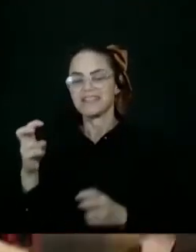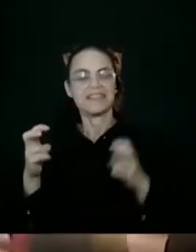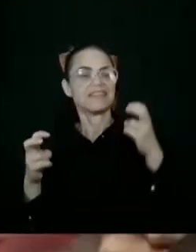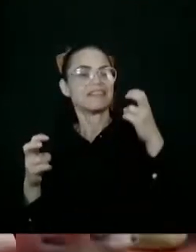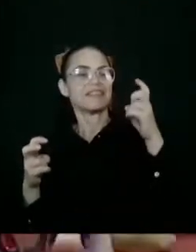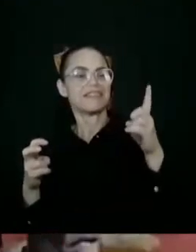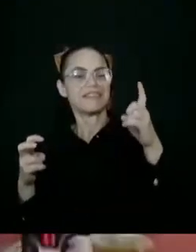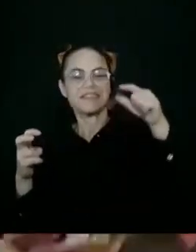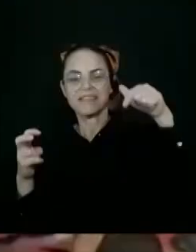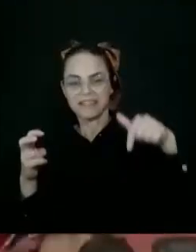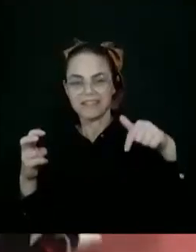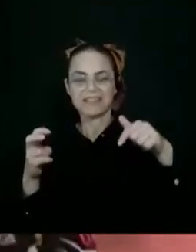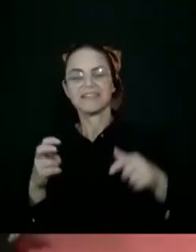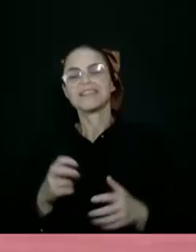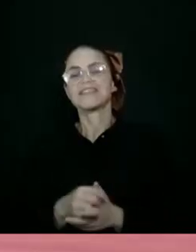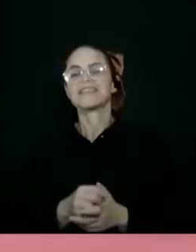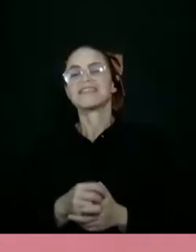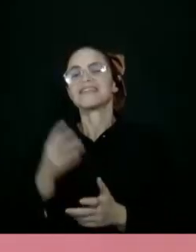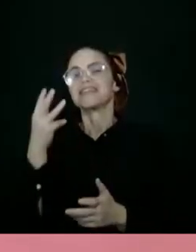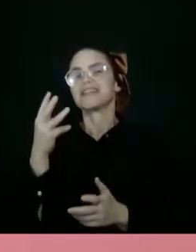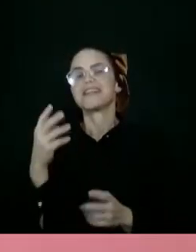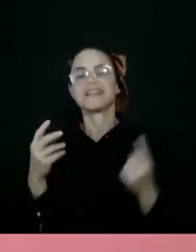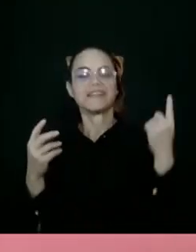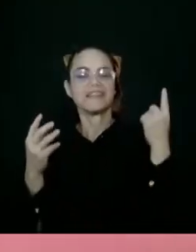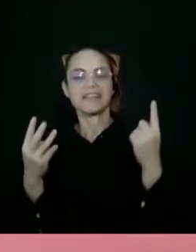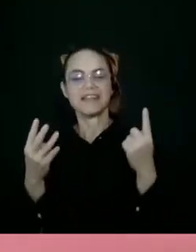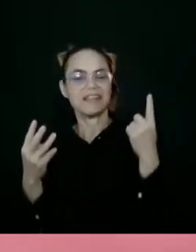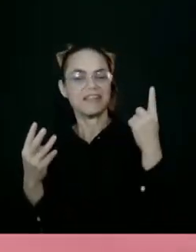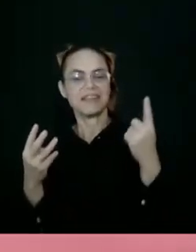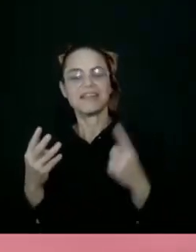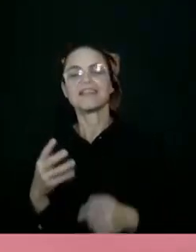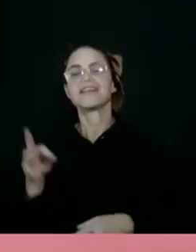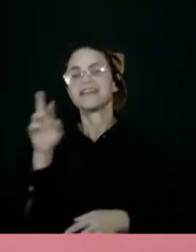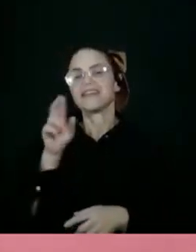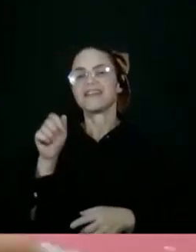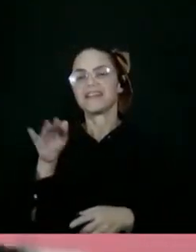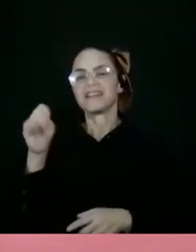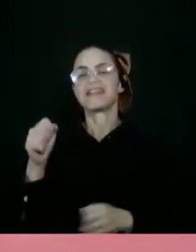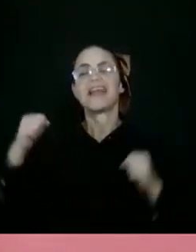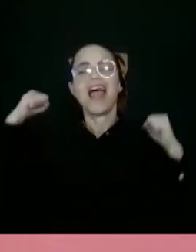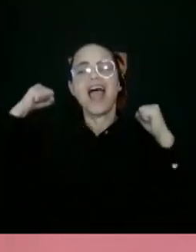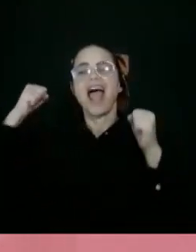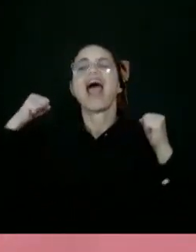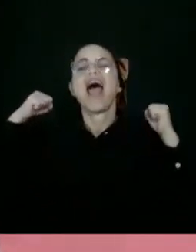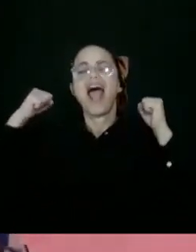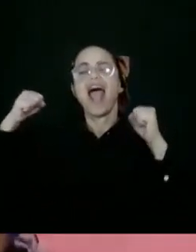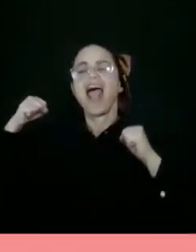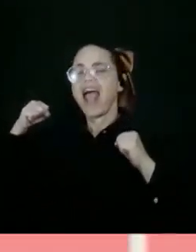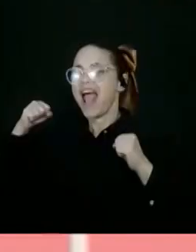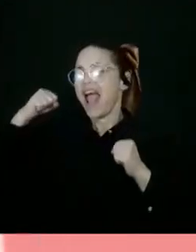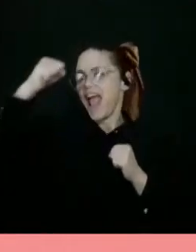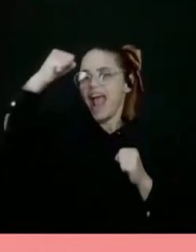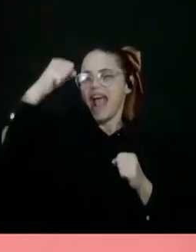25-17, 3-1. Vôlei Renata, campeão da Copa Brasil, título inédito e